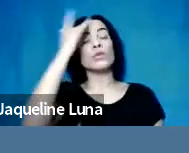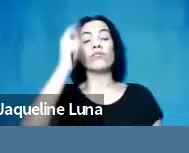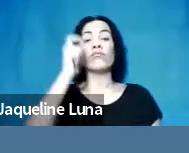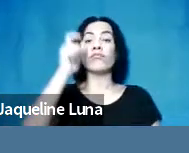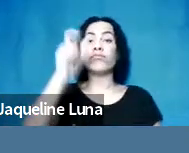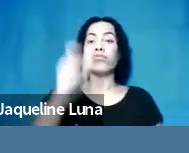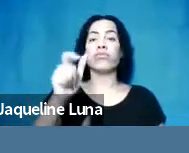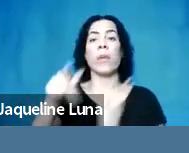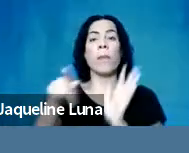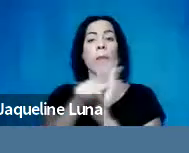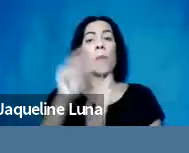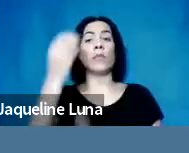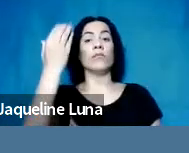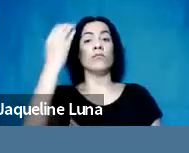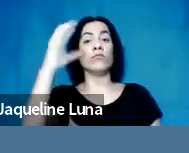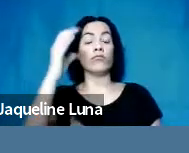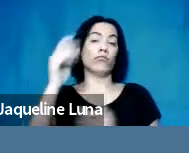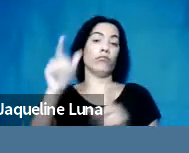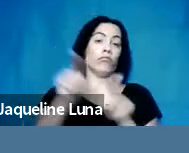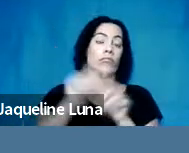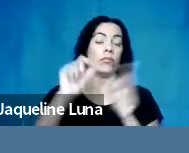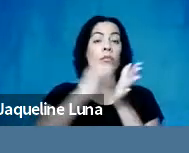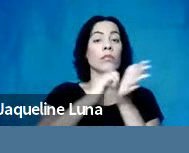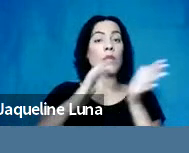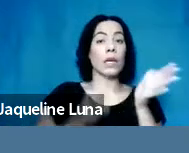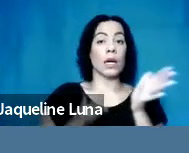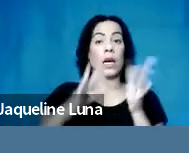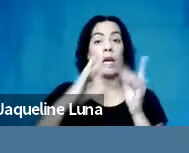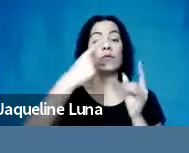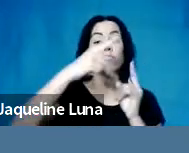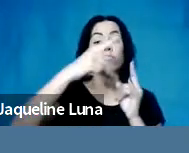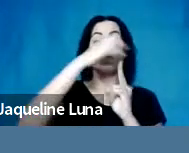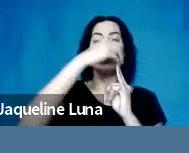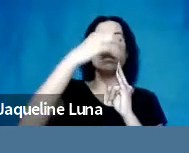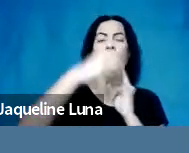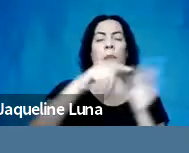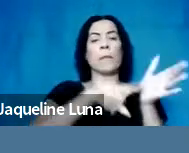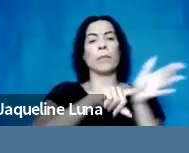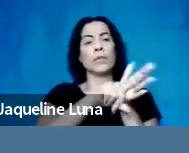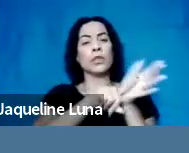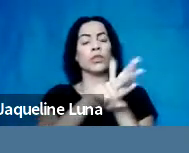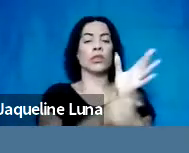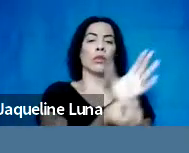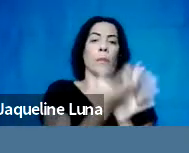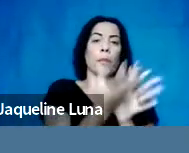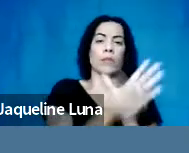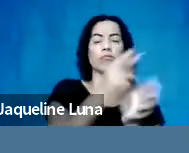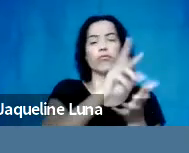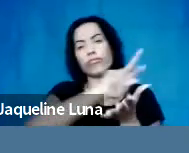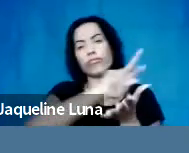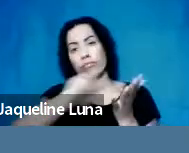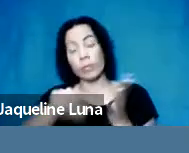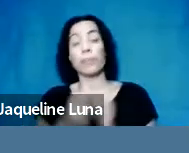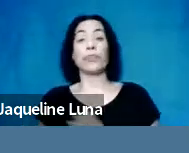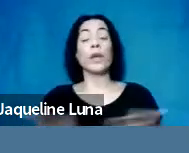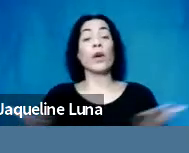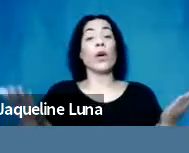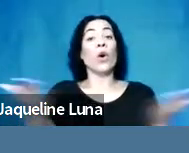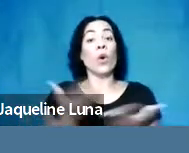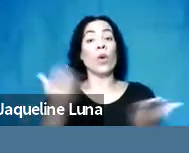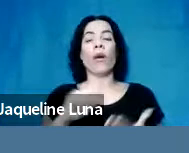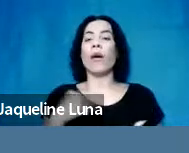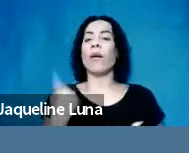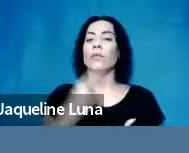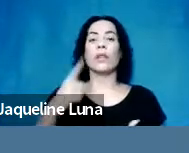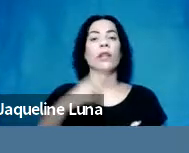em ciência, nas atividades da Fiocruz, pesquisa, produção, etc. E hoje a gente